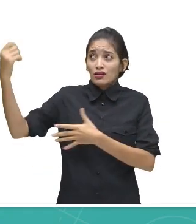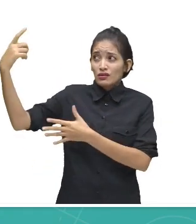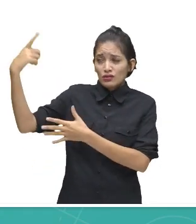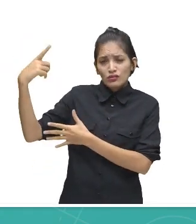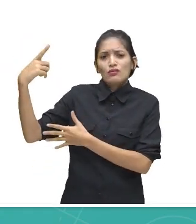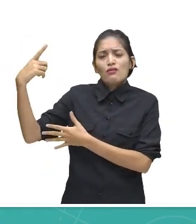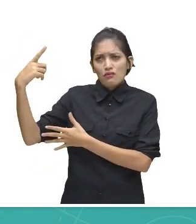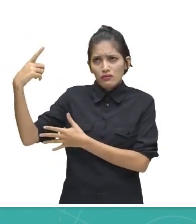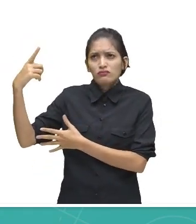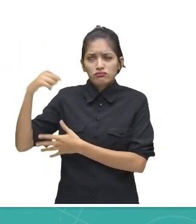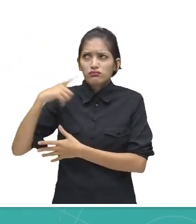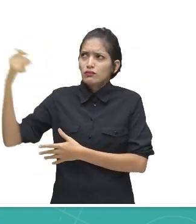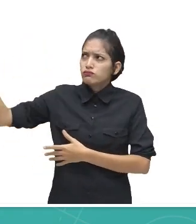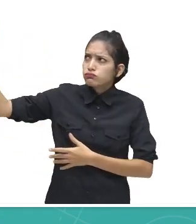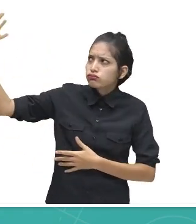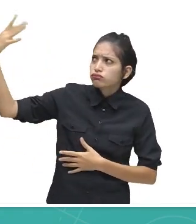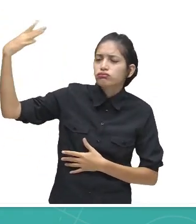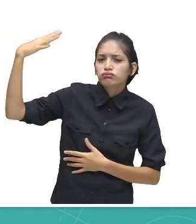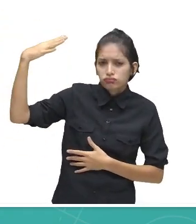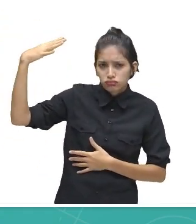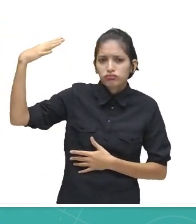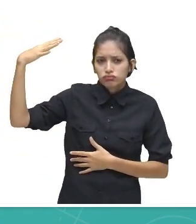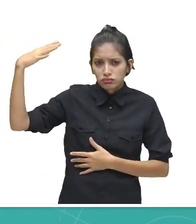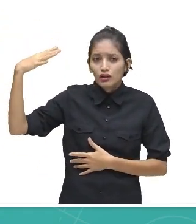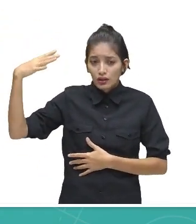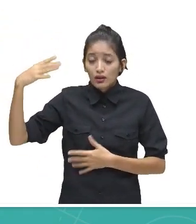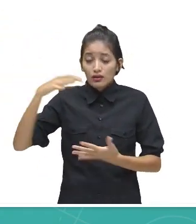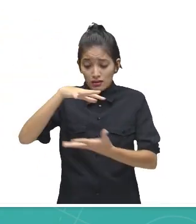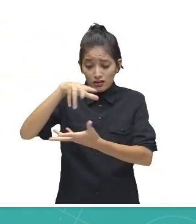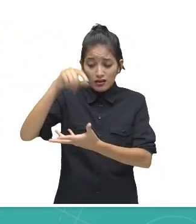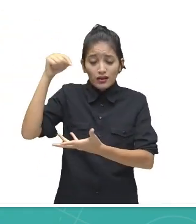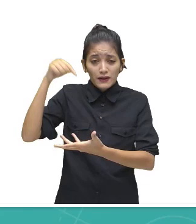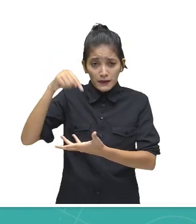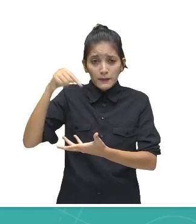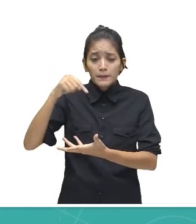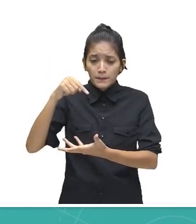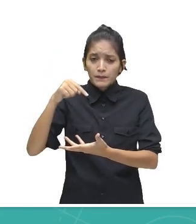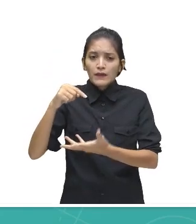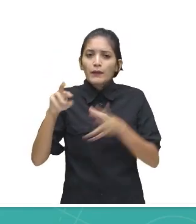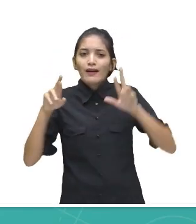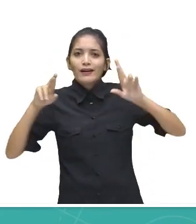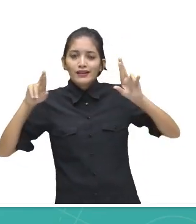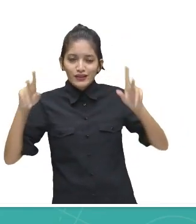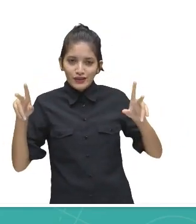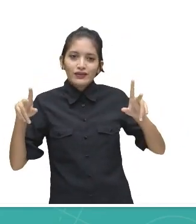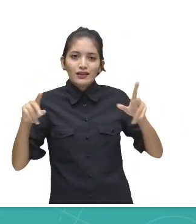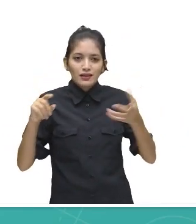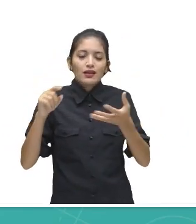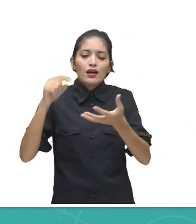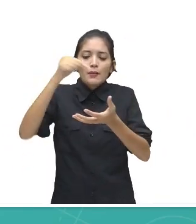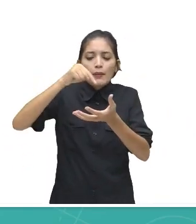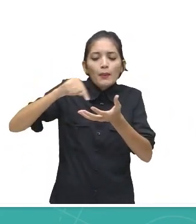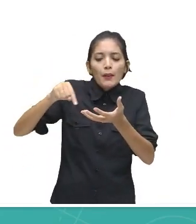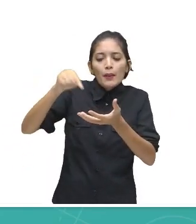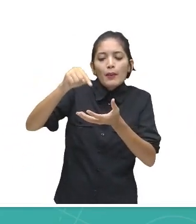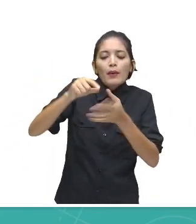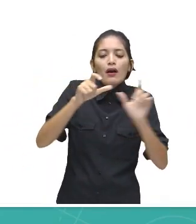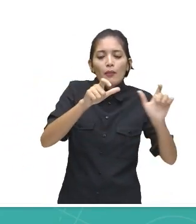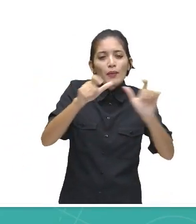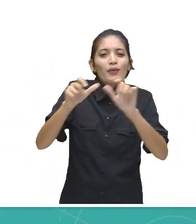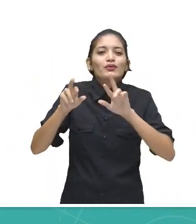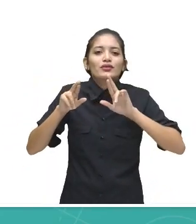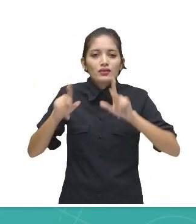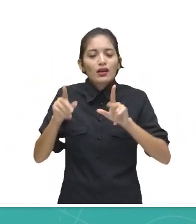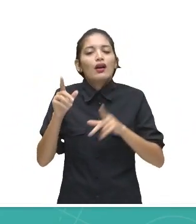a força do sol, que chega aqui no nosso planeta como referência para diferenciar aí os lugares do planeta, a